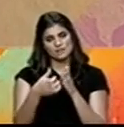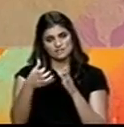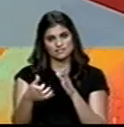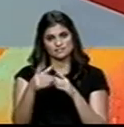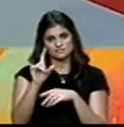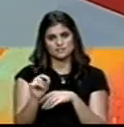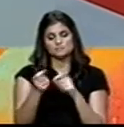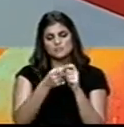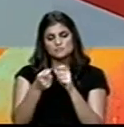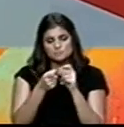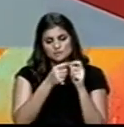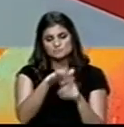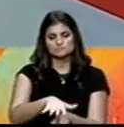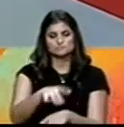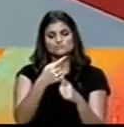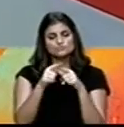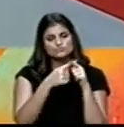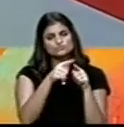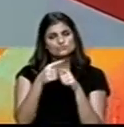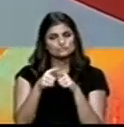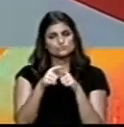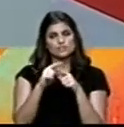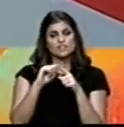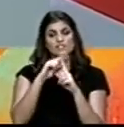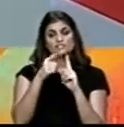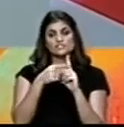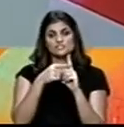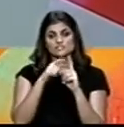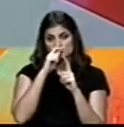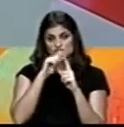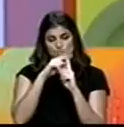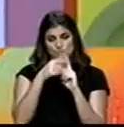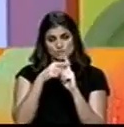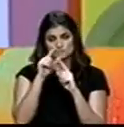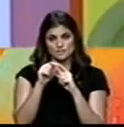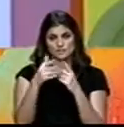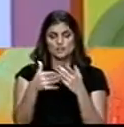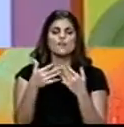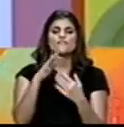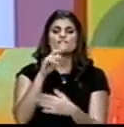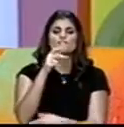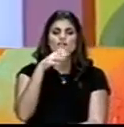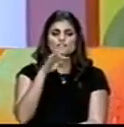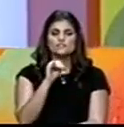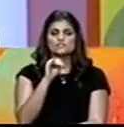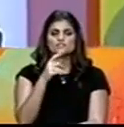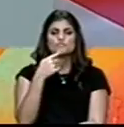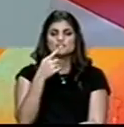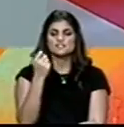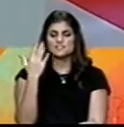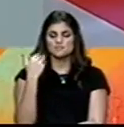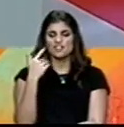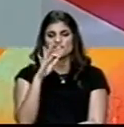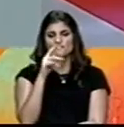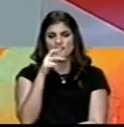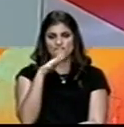de proximidade, da biodiversidade, da sazonalidade. E neste caso são favas. São favas, senhor, são favas, como dizemos há pouco. São